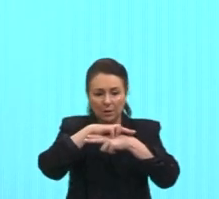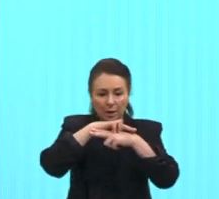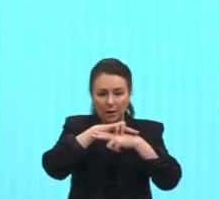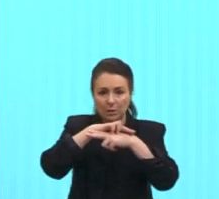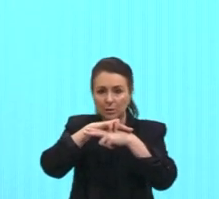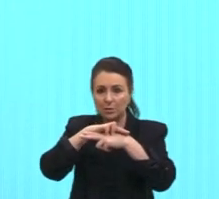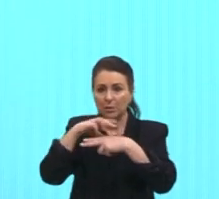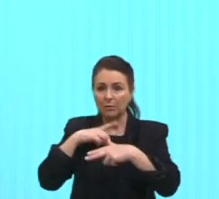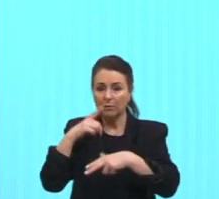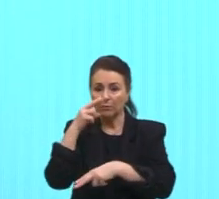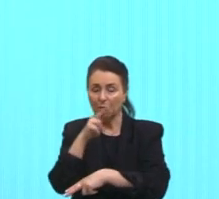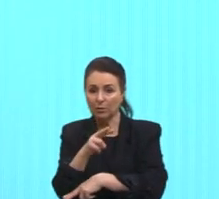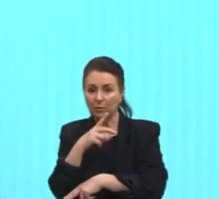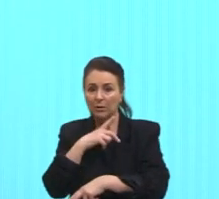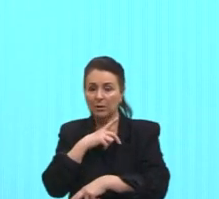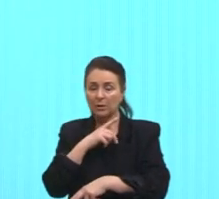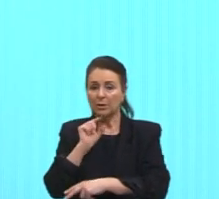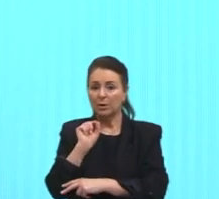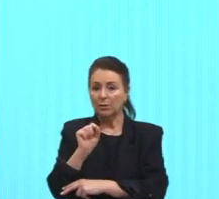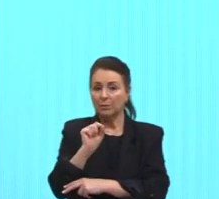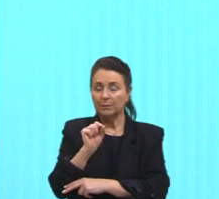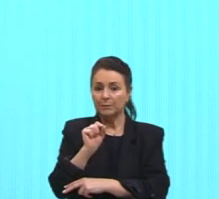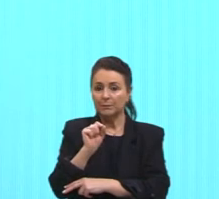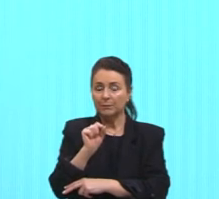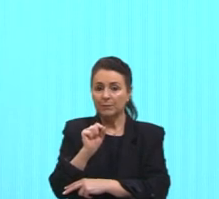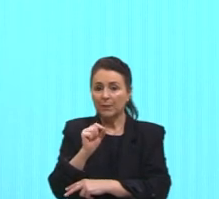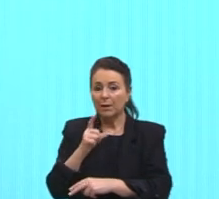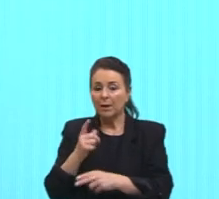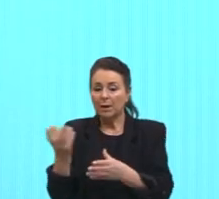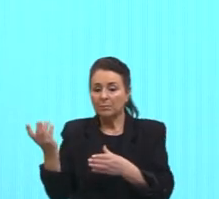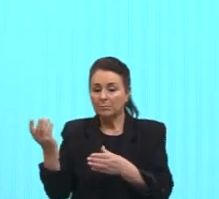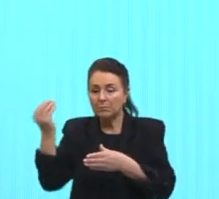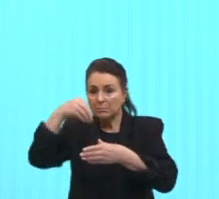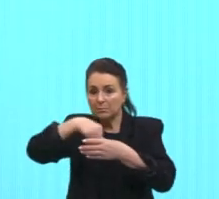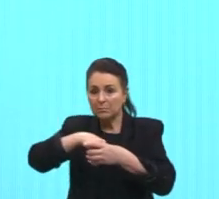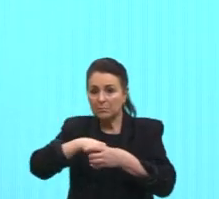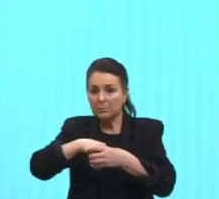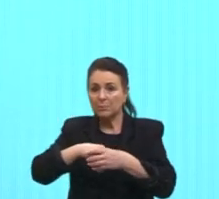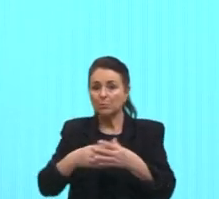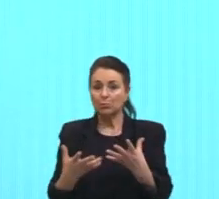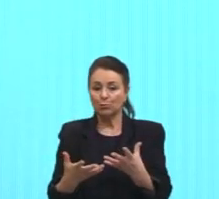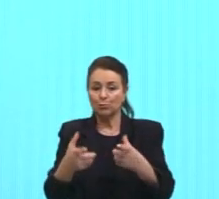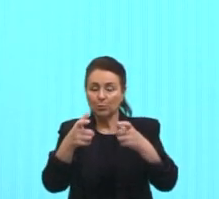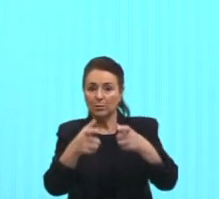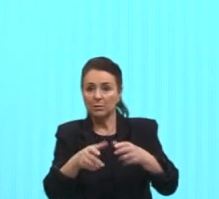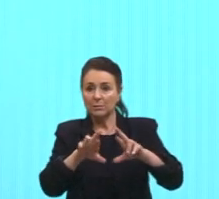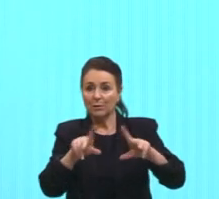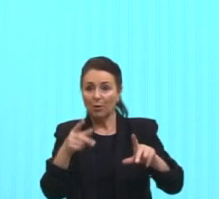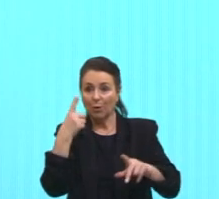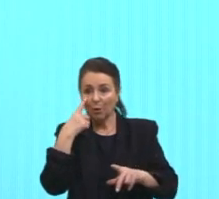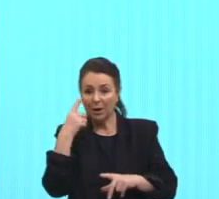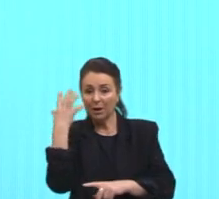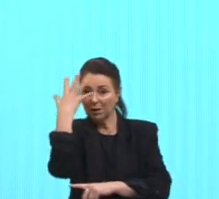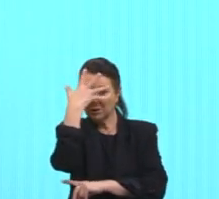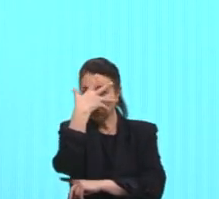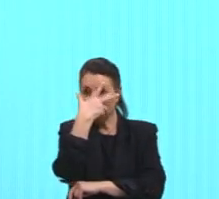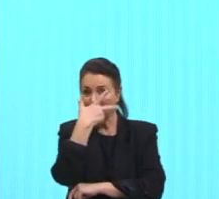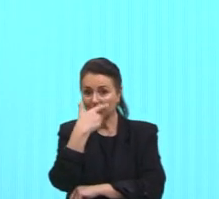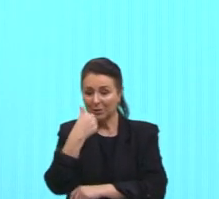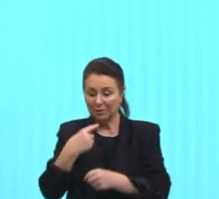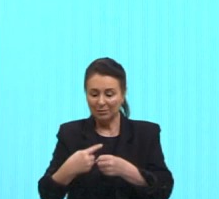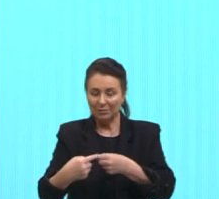aí essa essa questão aí da da implantação de uma nova Costa né olha que lindo isso aqui né Tu tem uma entrada